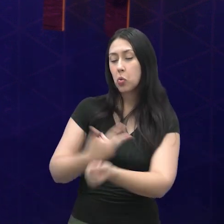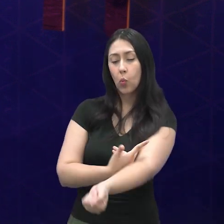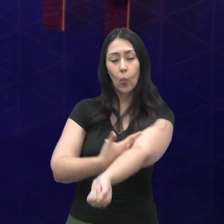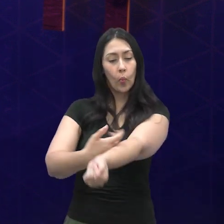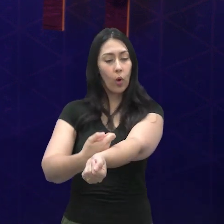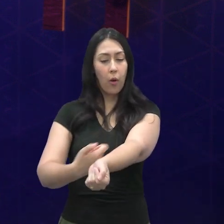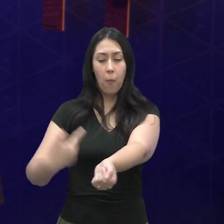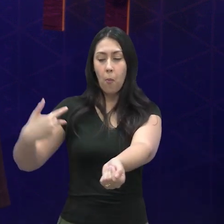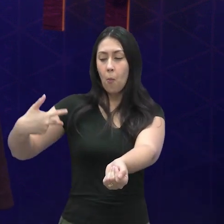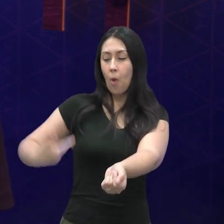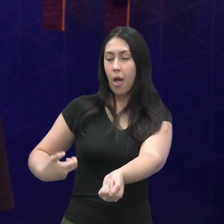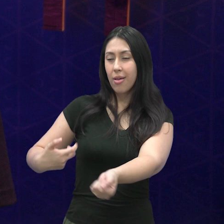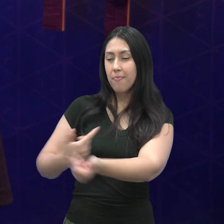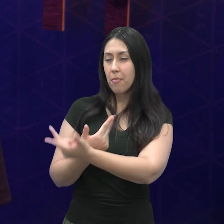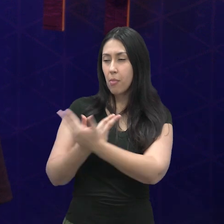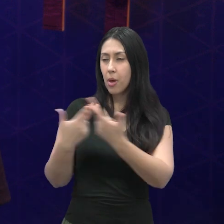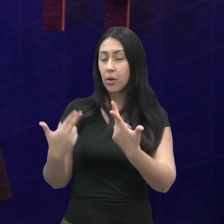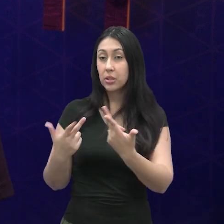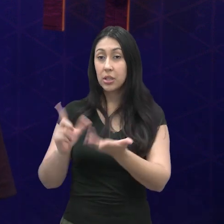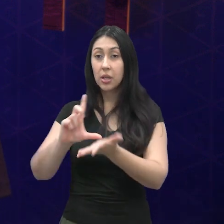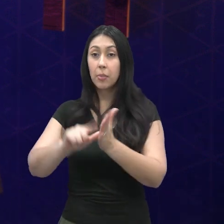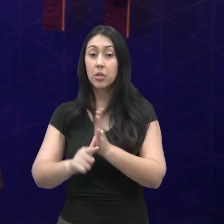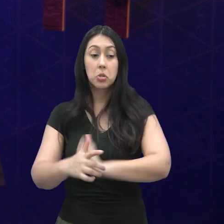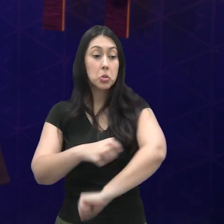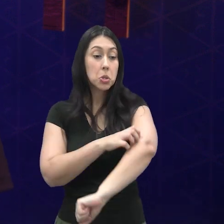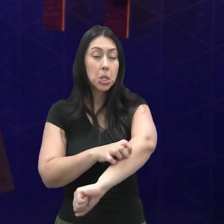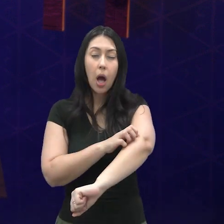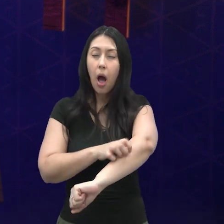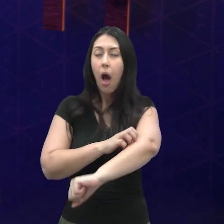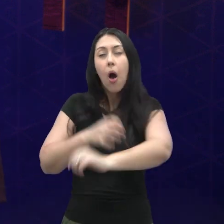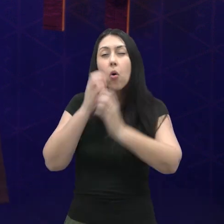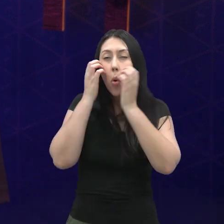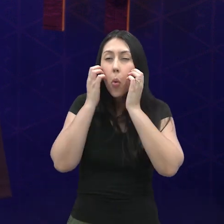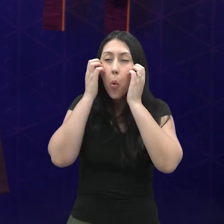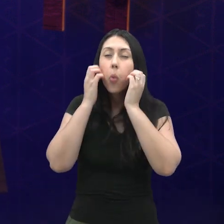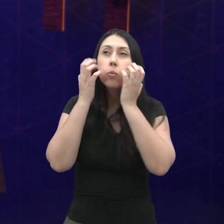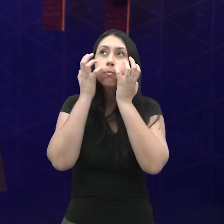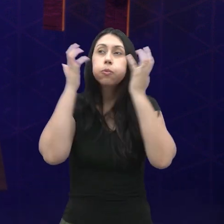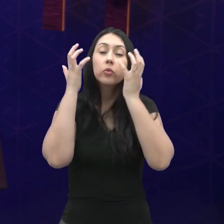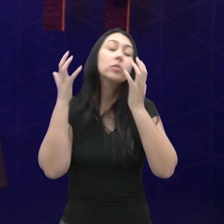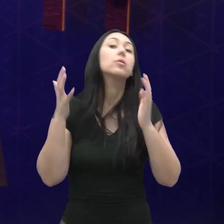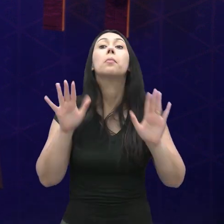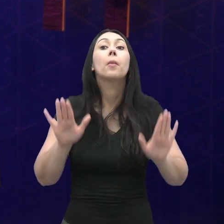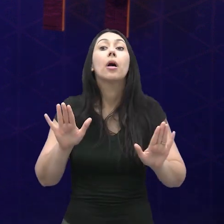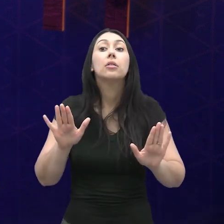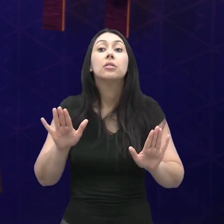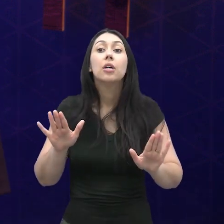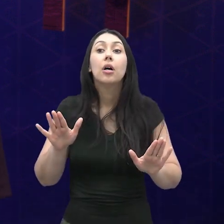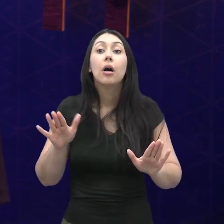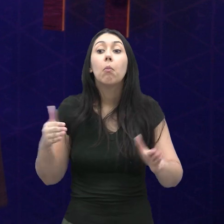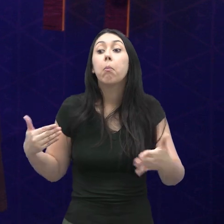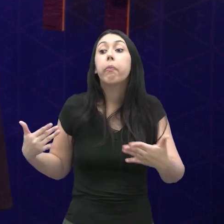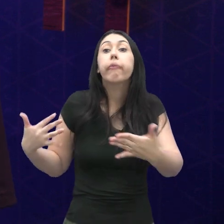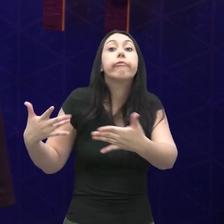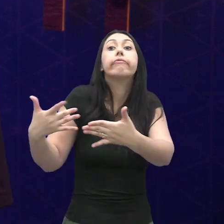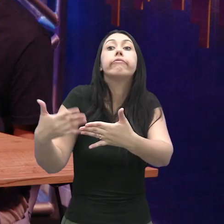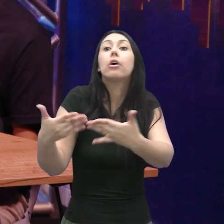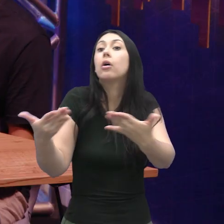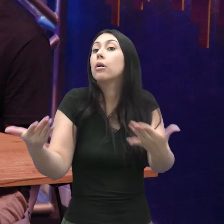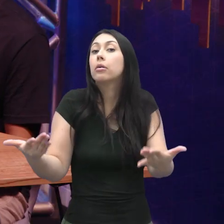alergia dessa ideia maluca que ele teve, né? E quais são os outros, né? Até onde a gente vai